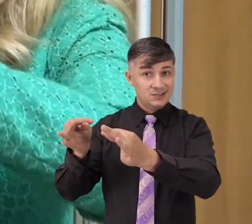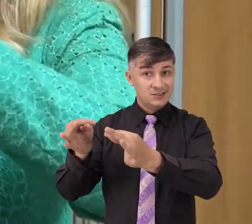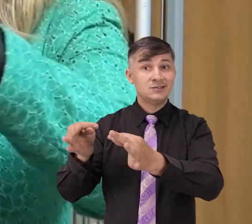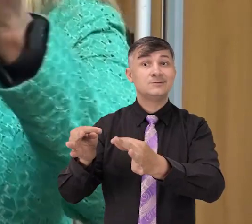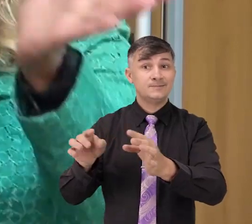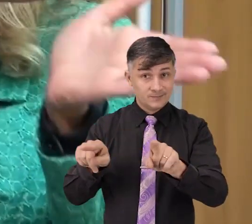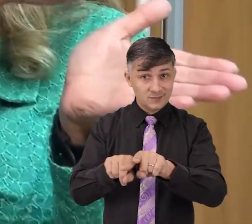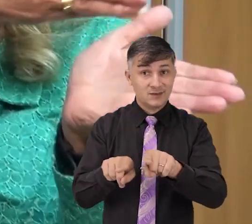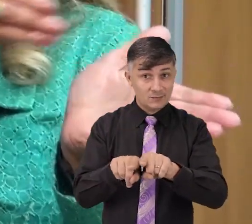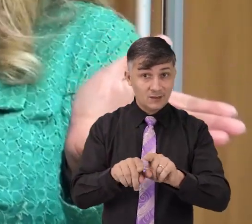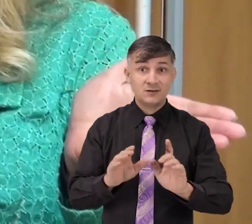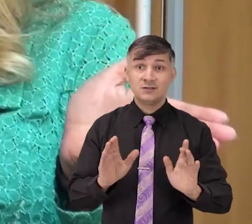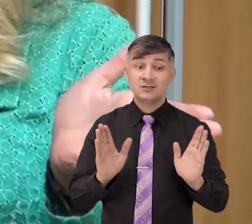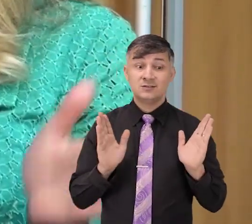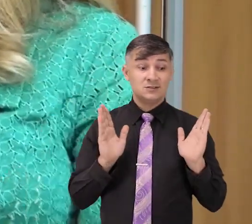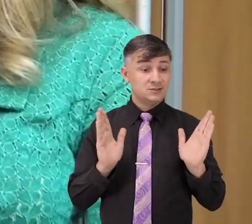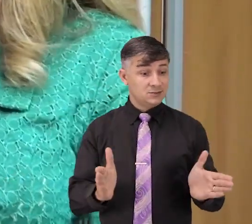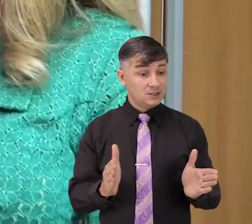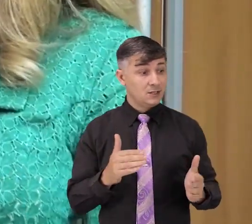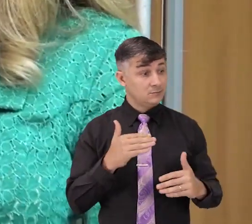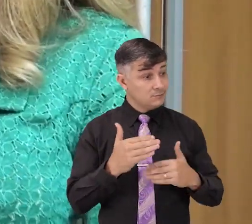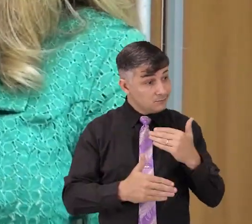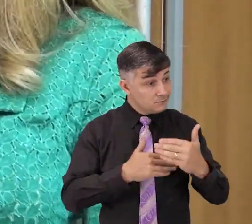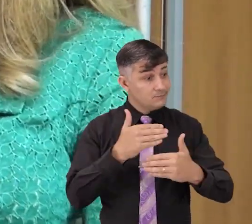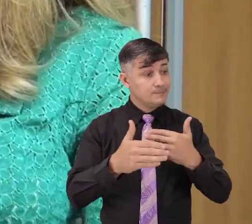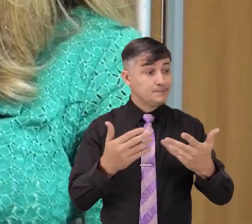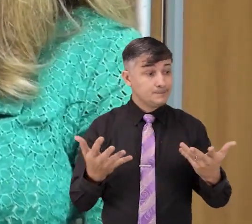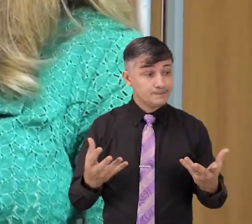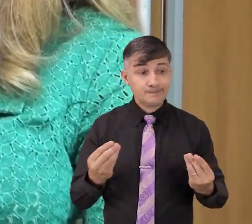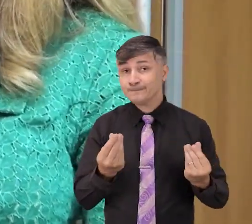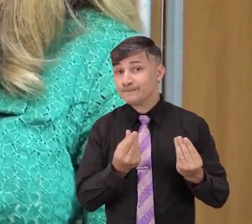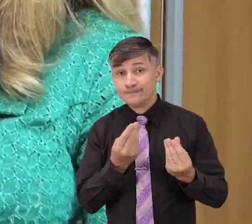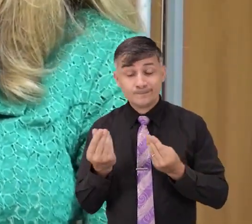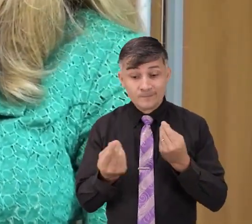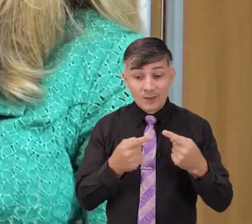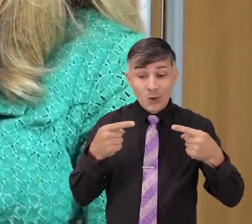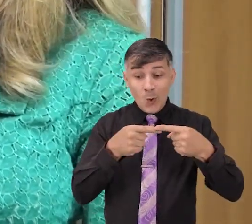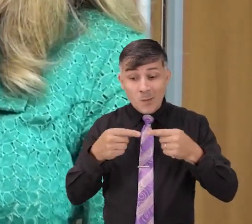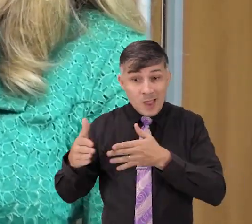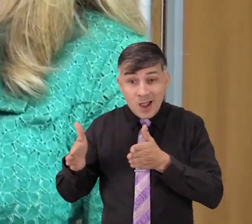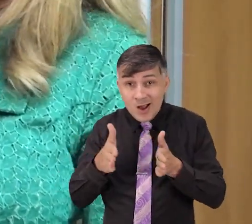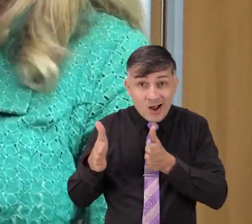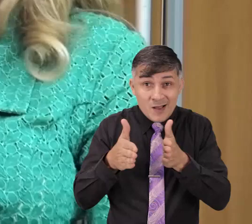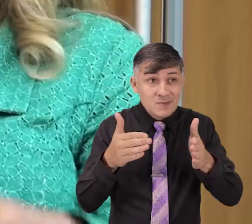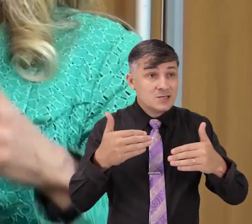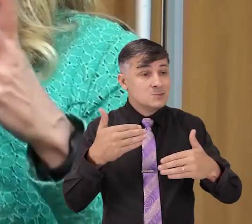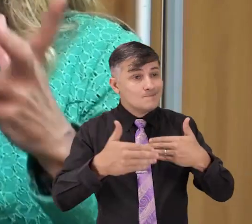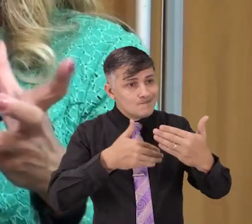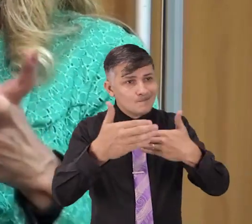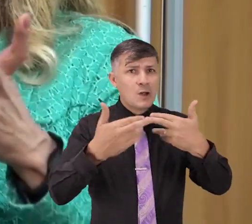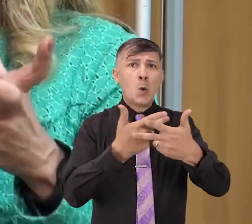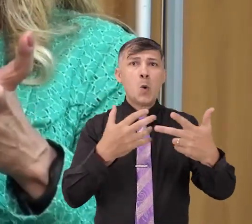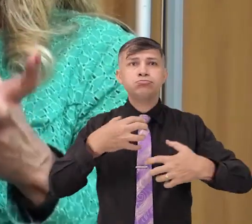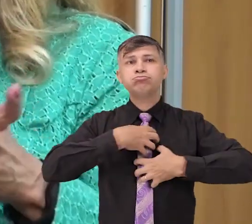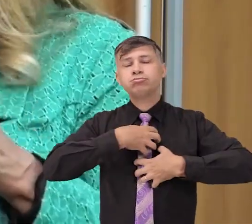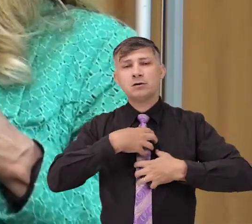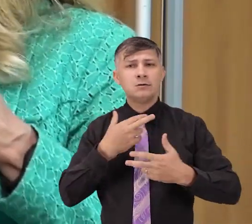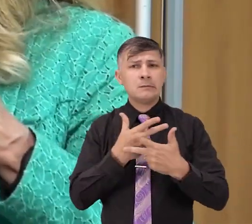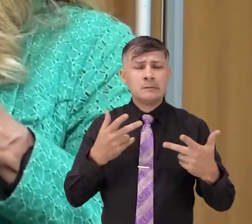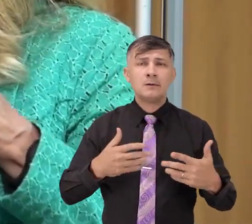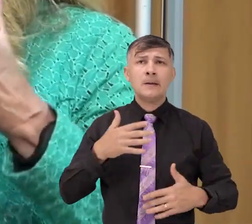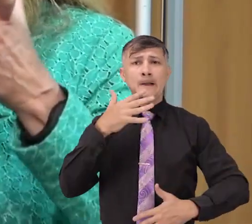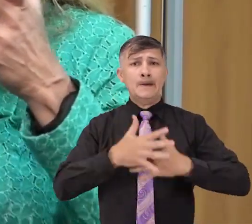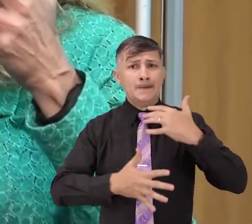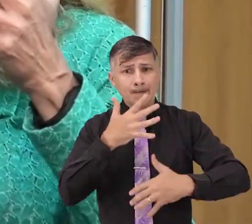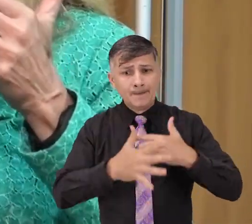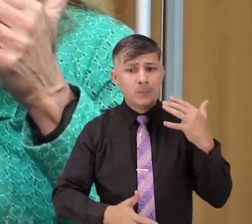se incluindo nesse rol de situações que provocam, né, vamos dizer assim, esse